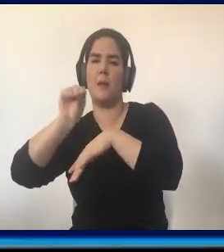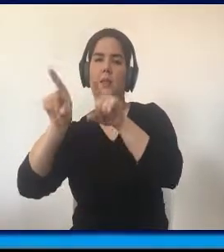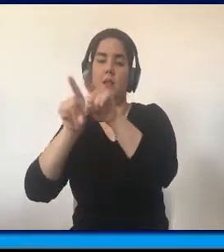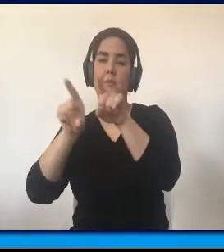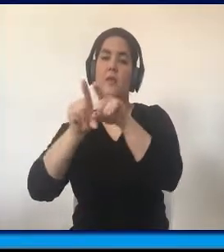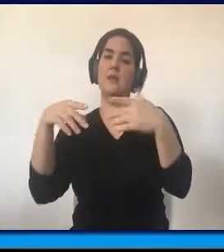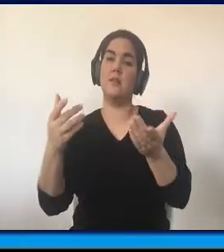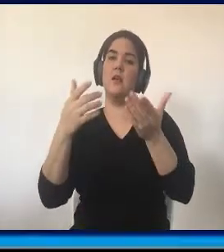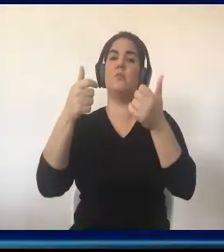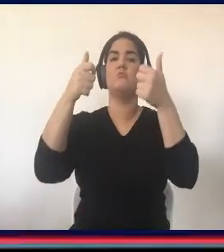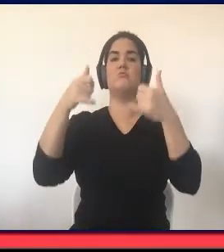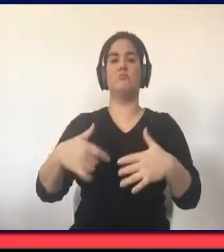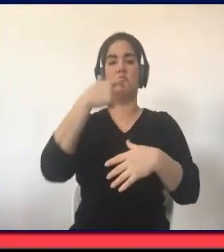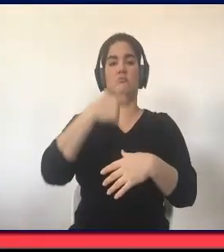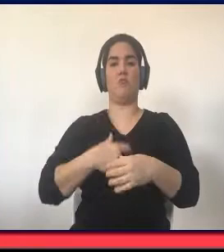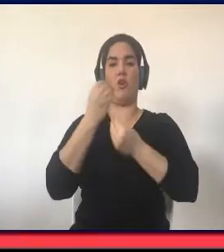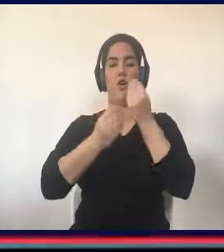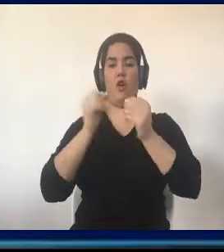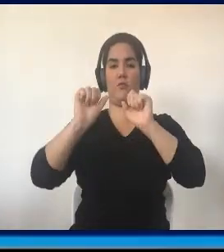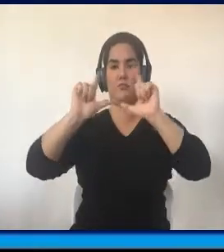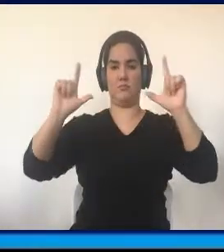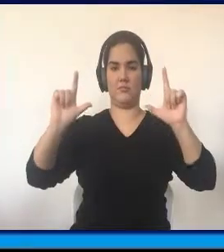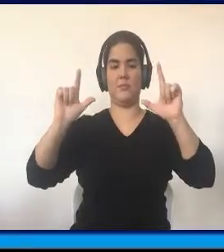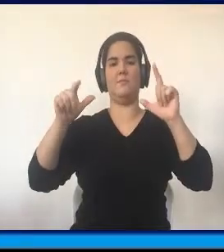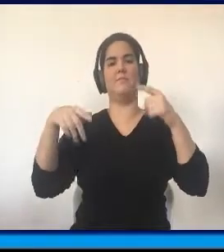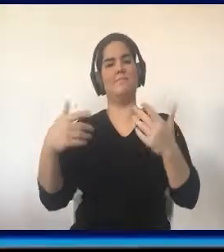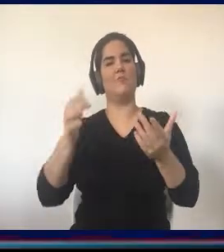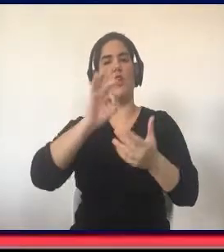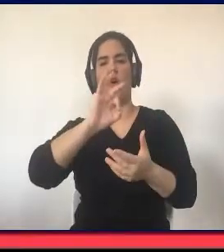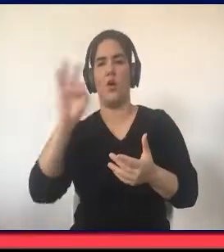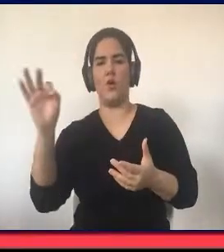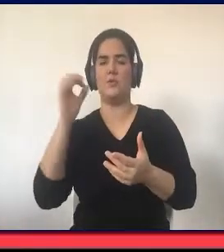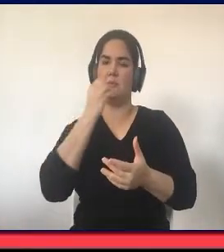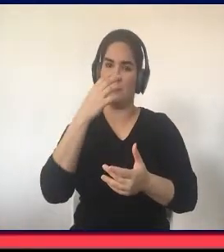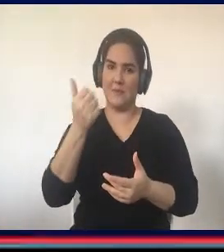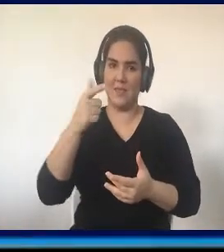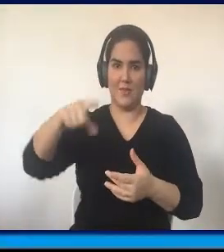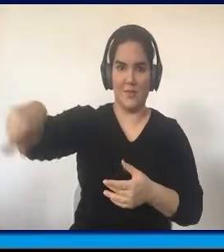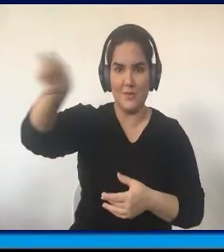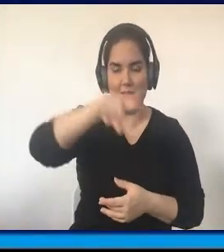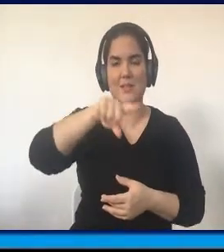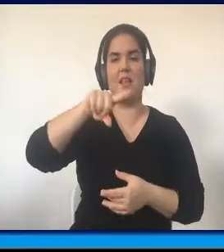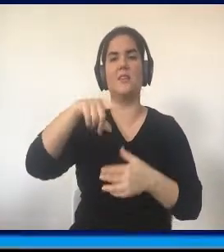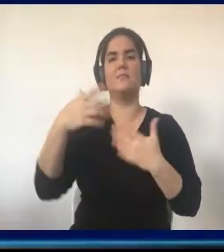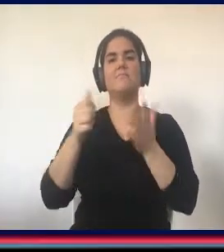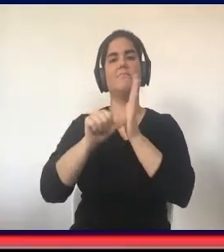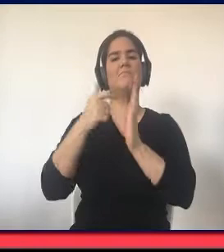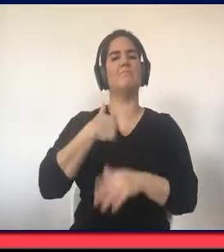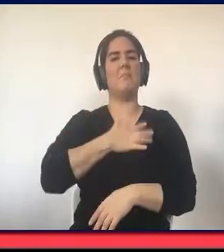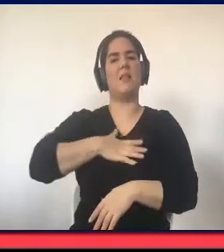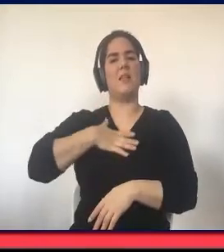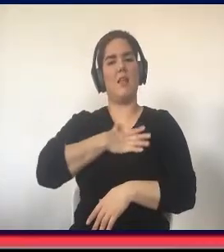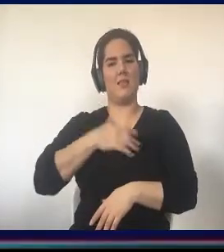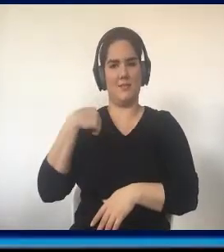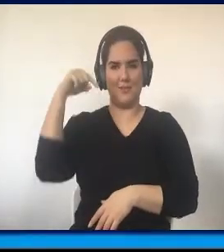ouvindo ou nos assistindo. Ótimo. Fala galera, tudo bem com vocês? Primeiramente é um prazer, cara, estar aqui com vocês e